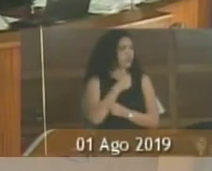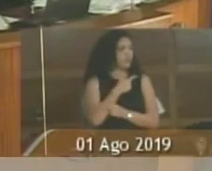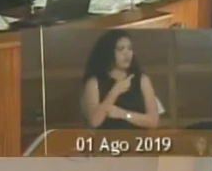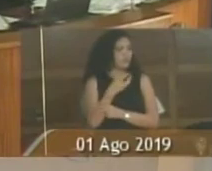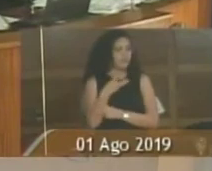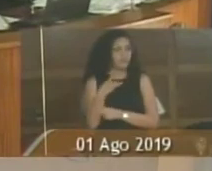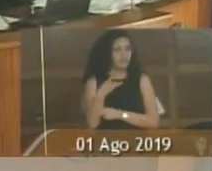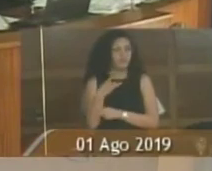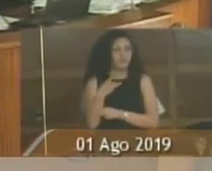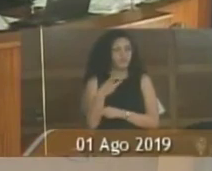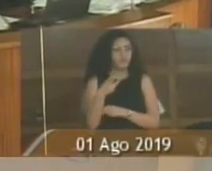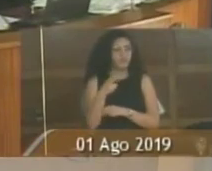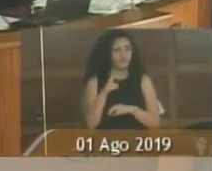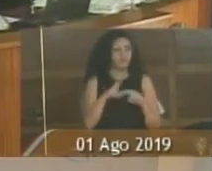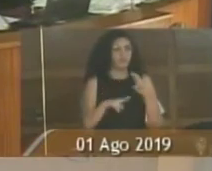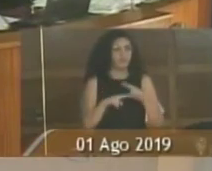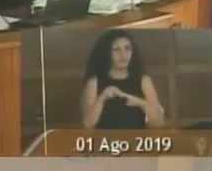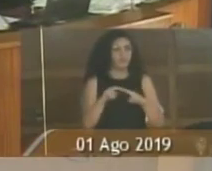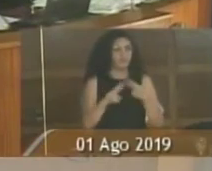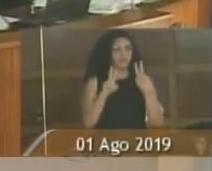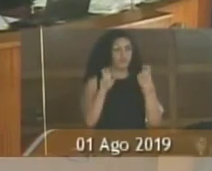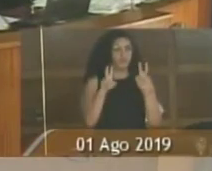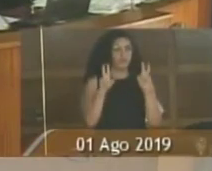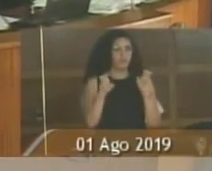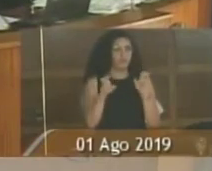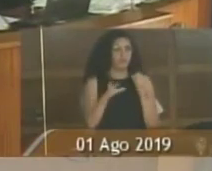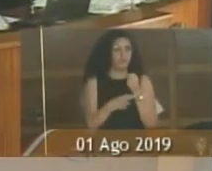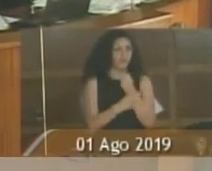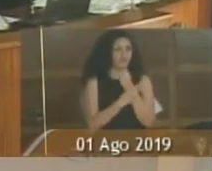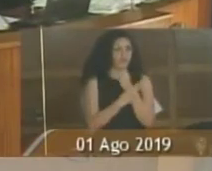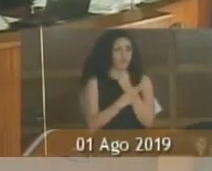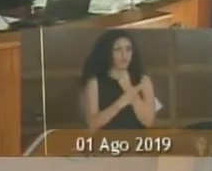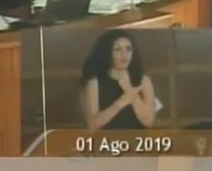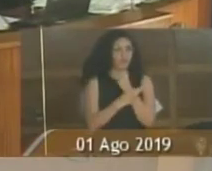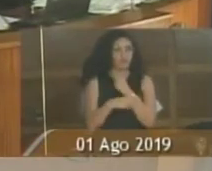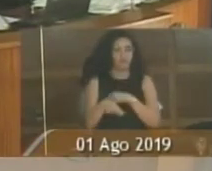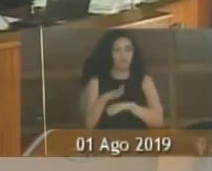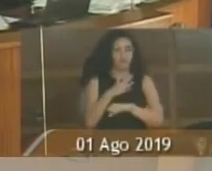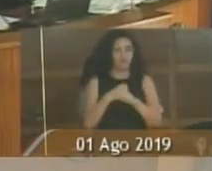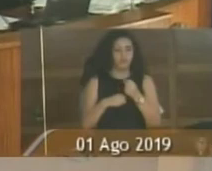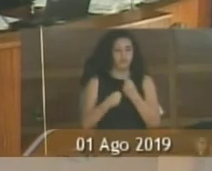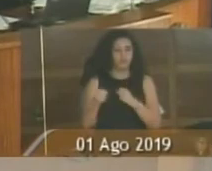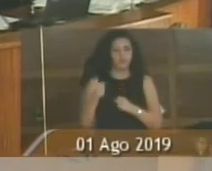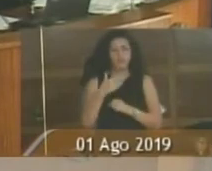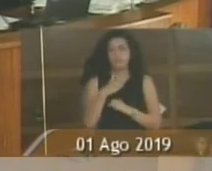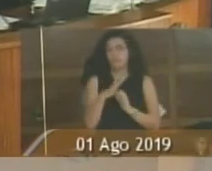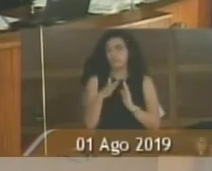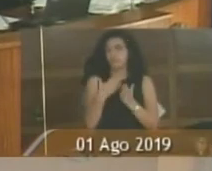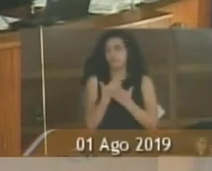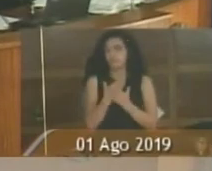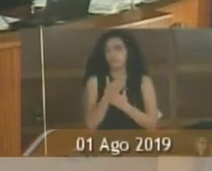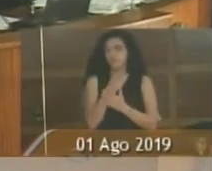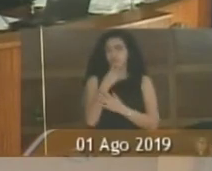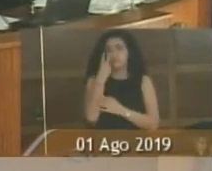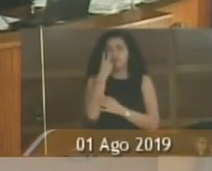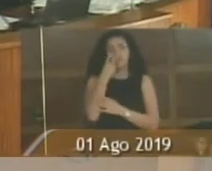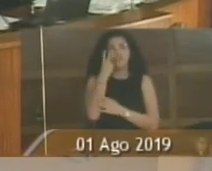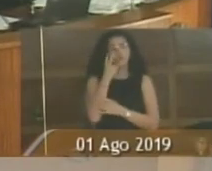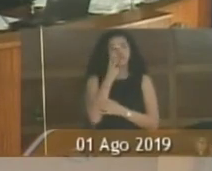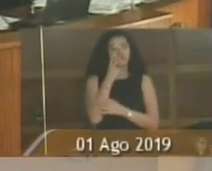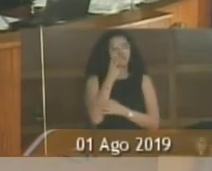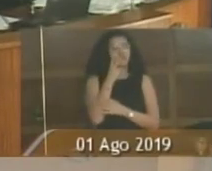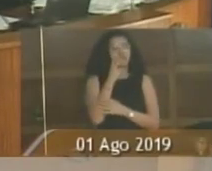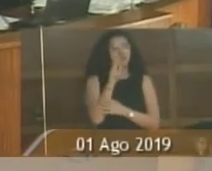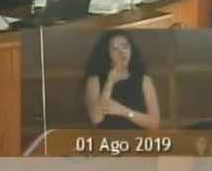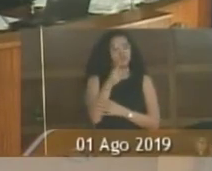audiência pública referente à segurança pública na Ilha Grande. Em discussão única, requerimento número 239, de autoria do vereador Aline Sindicato, solicitando à mesa